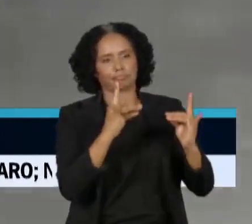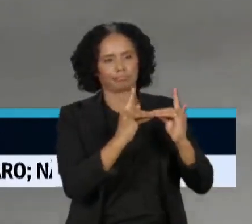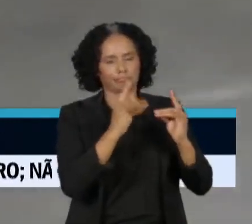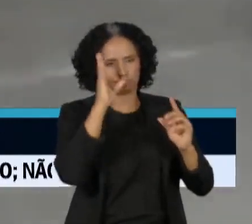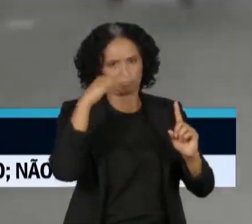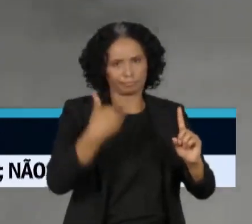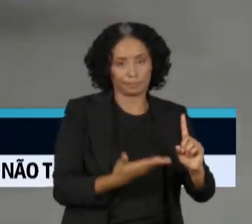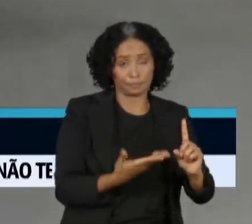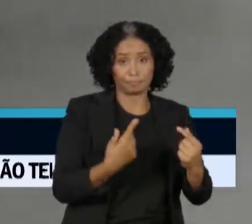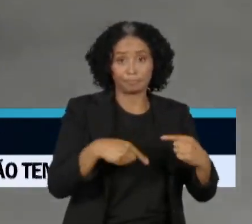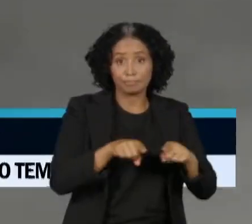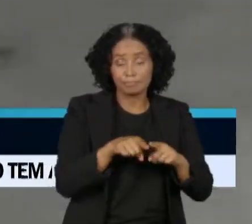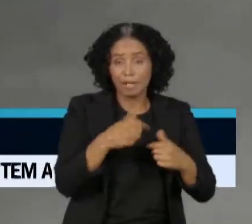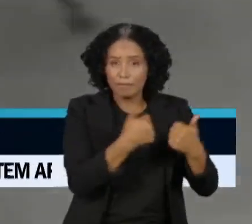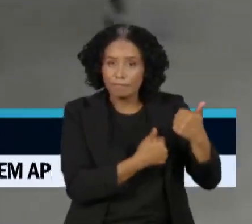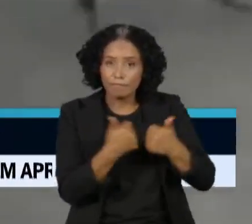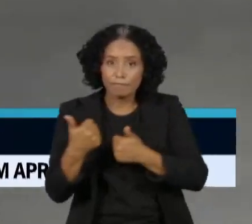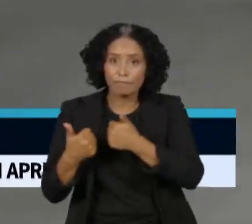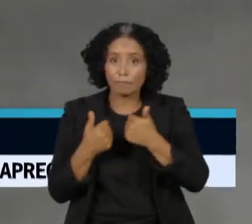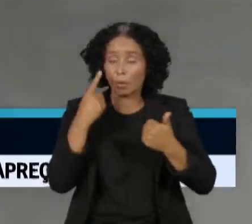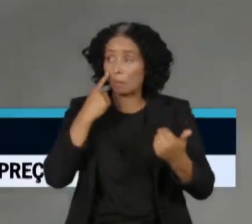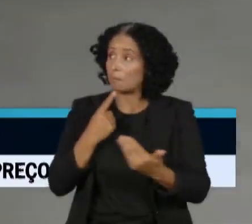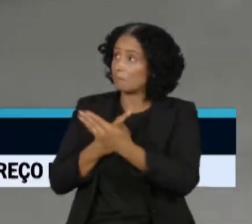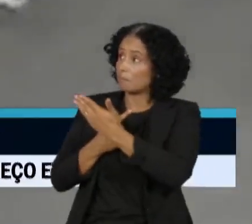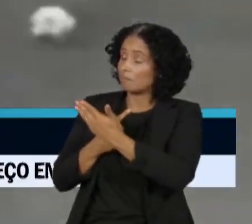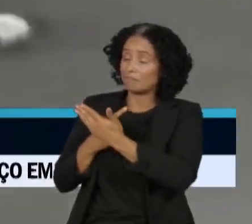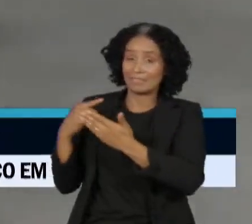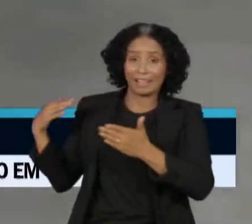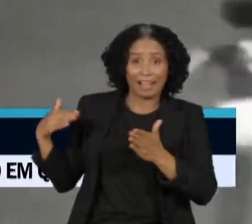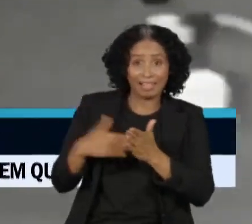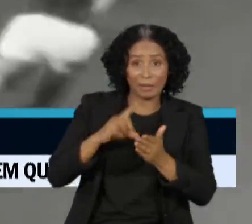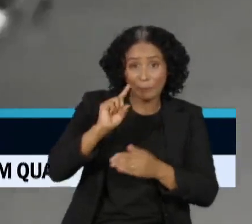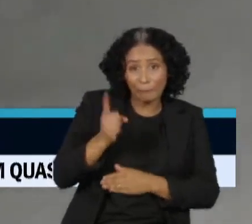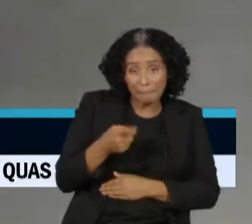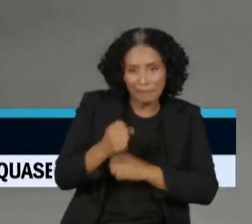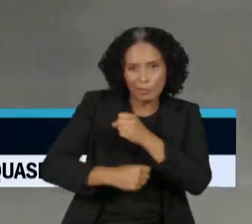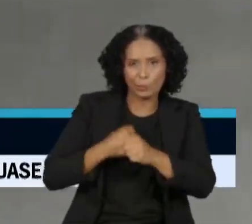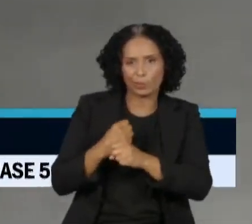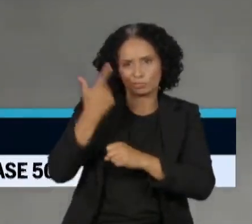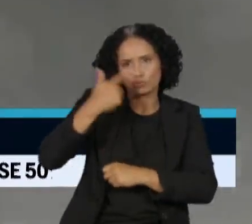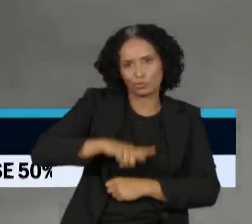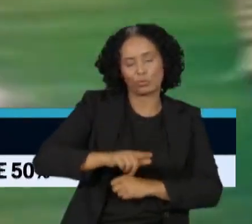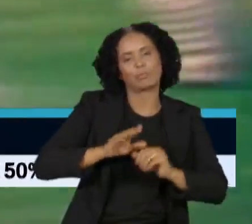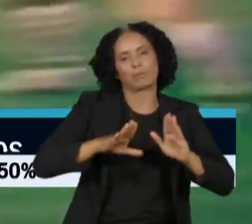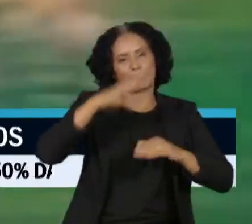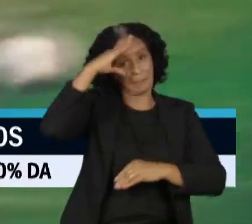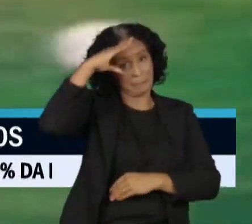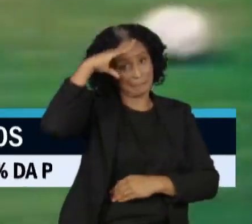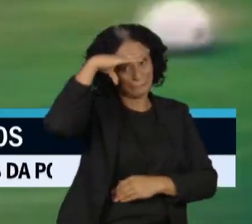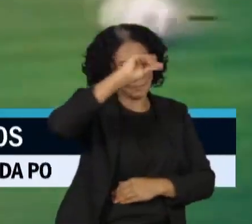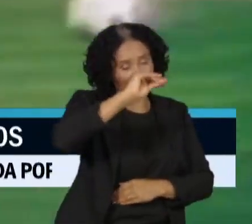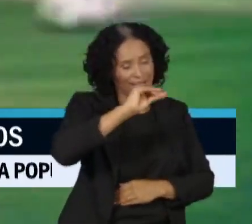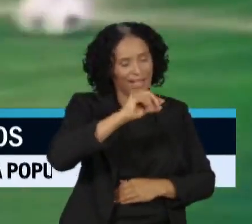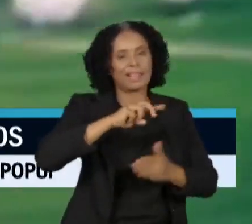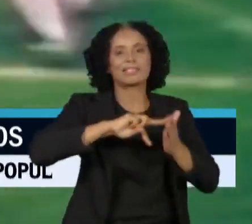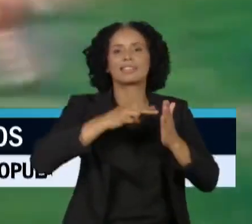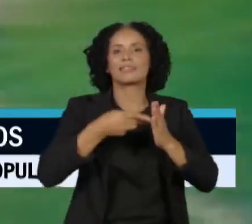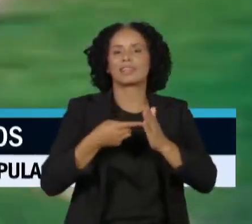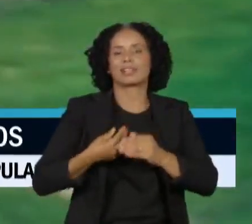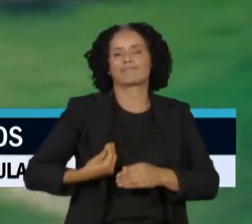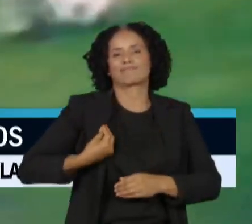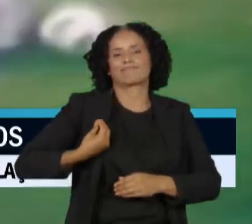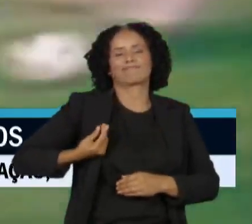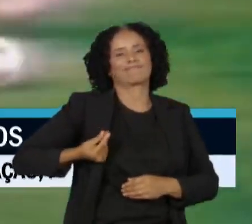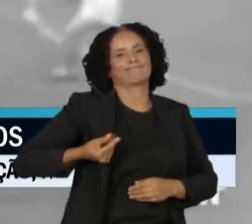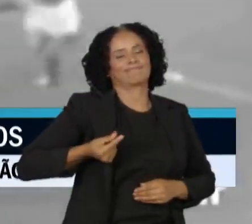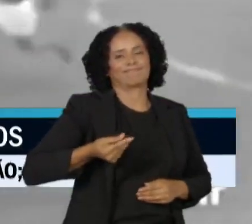com tamanha genialidade, podem levar mil anos para se repetir. Mas a lenda Pelé continuará viva nas imagens e na memória